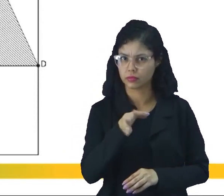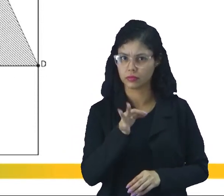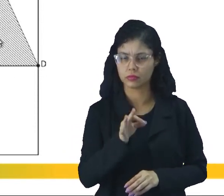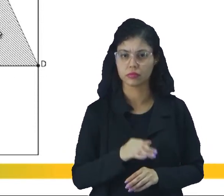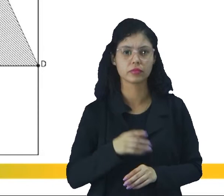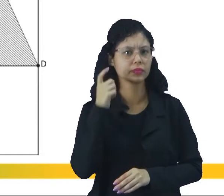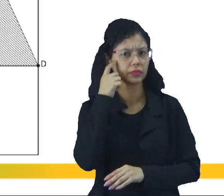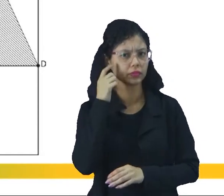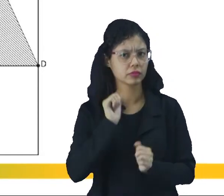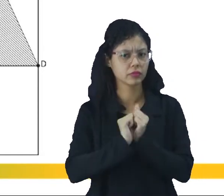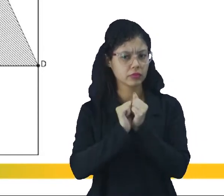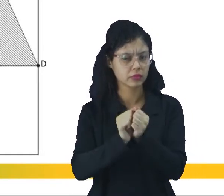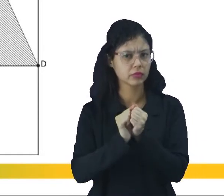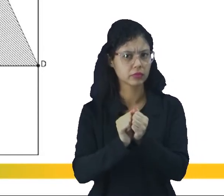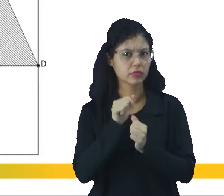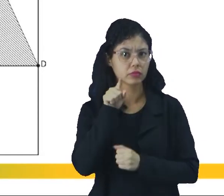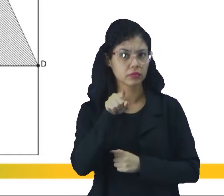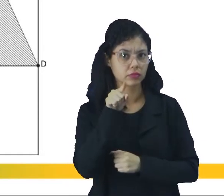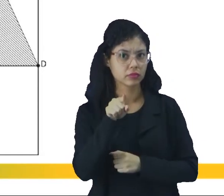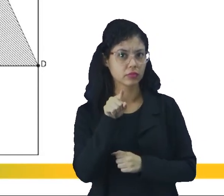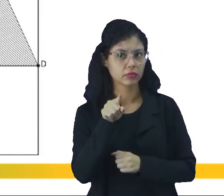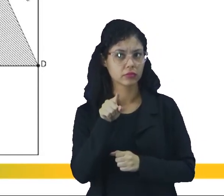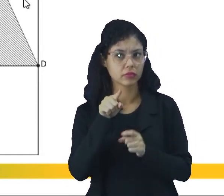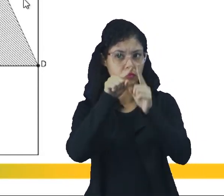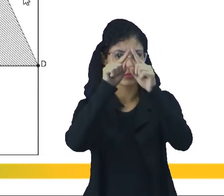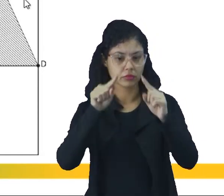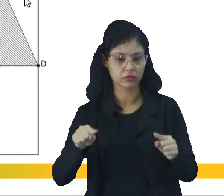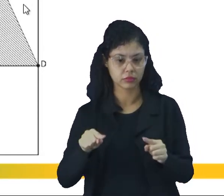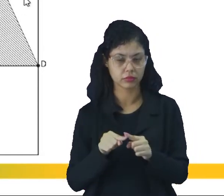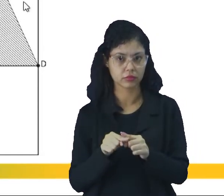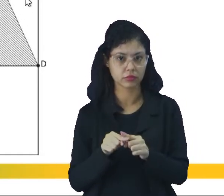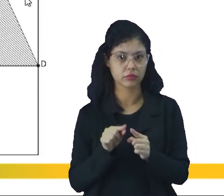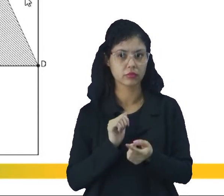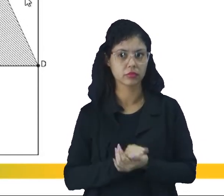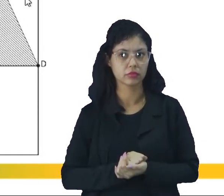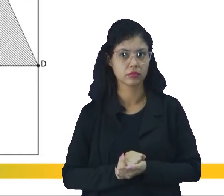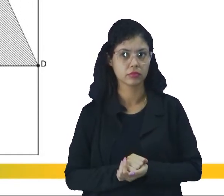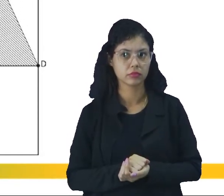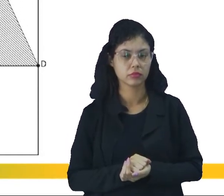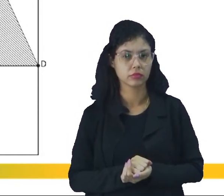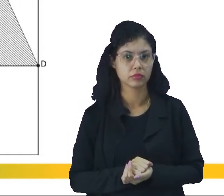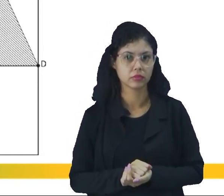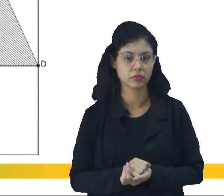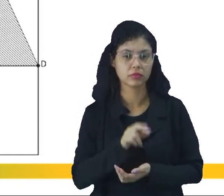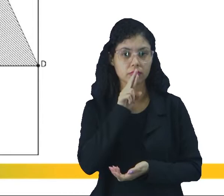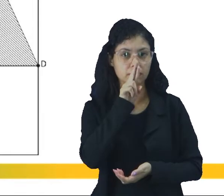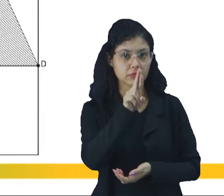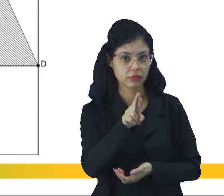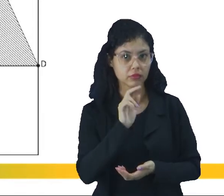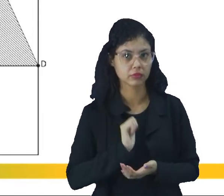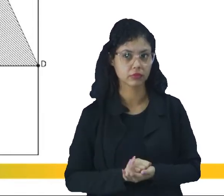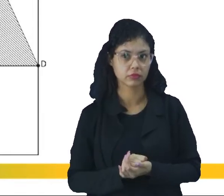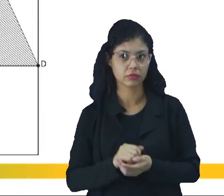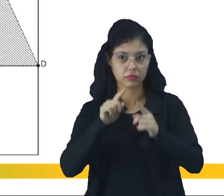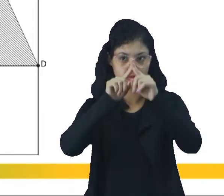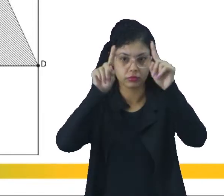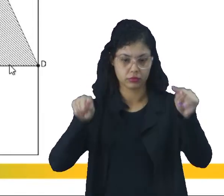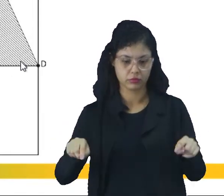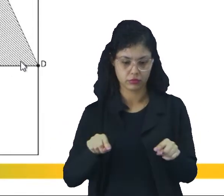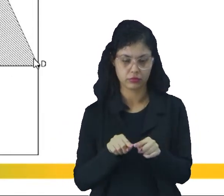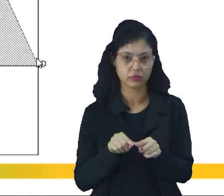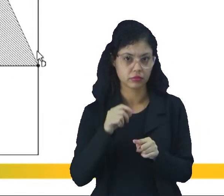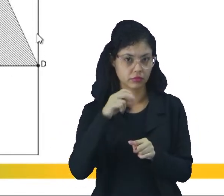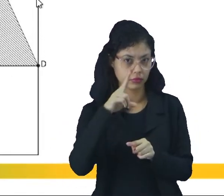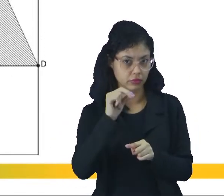Certo? Bora pensar comigo. Isso aqui é um triângulo e isso aqui é um triângulo. Eu vou calcular a área do quadrado, que